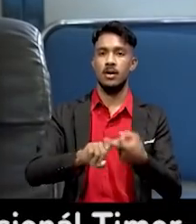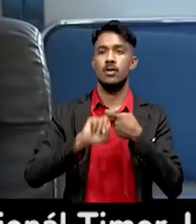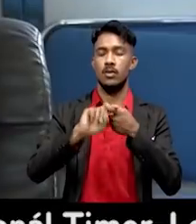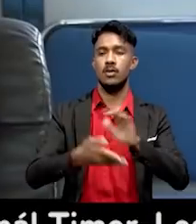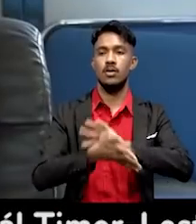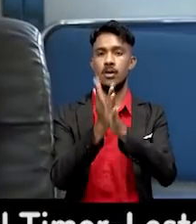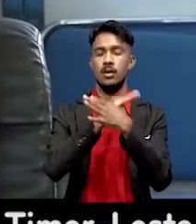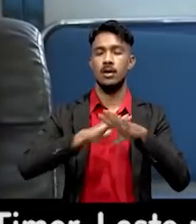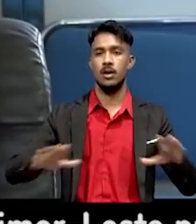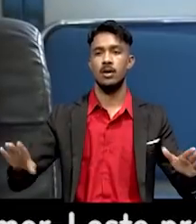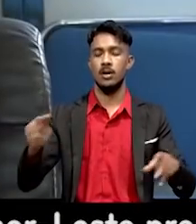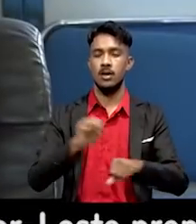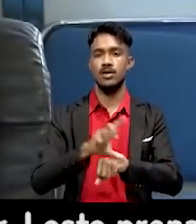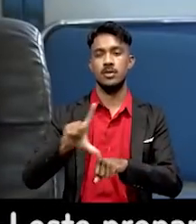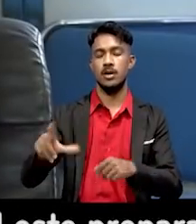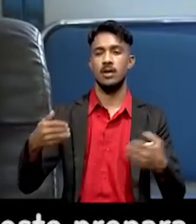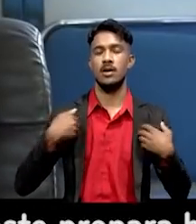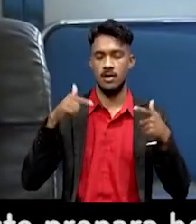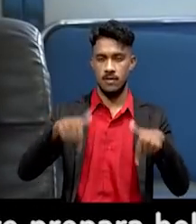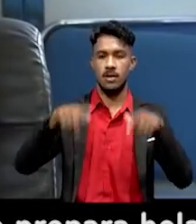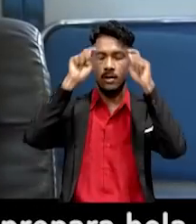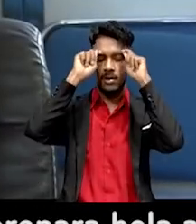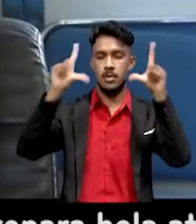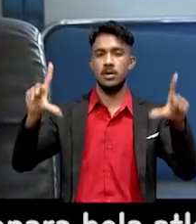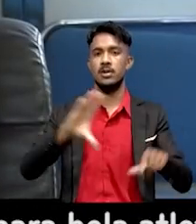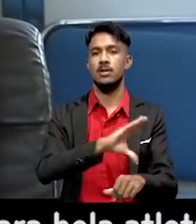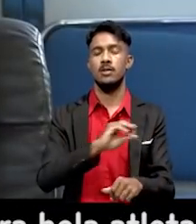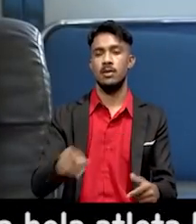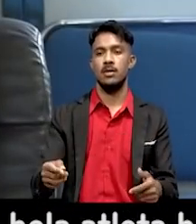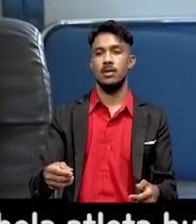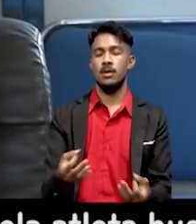ne e ha Timor Leste. E porque ita hare